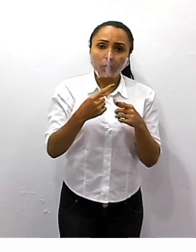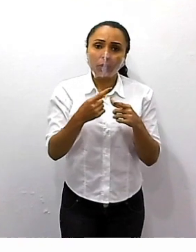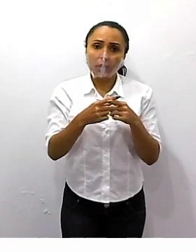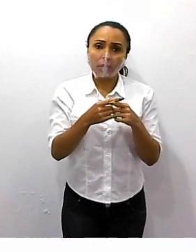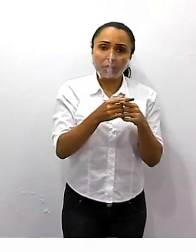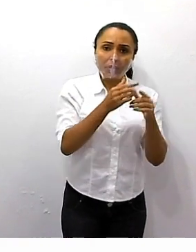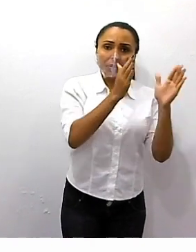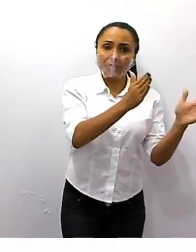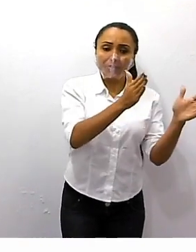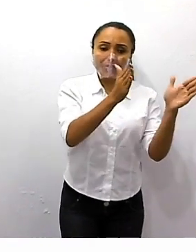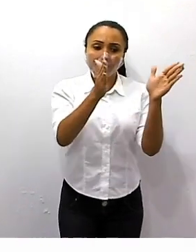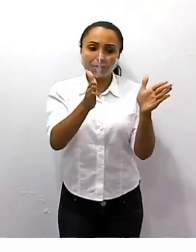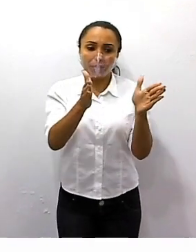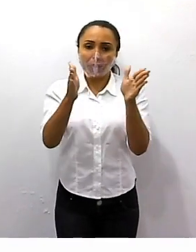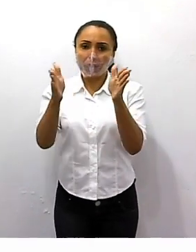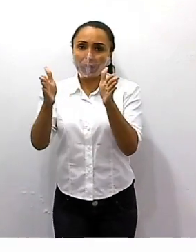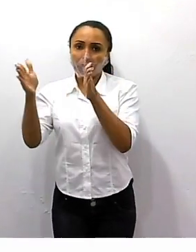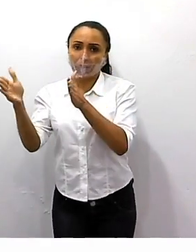separar